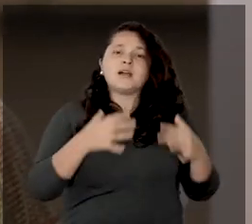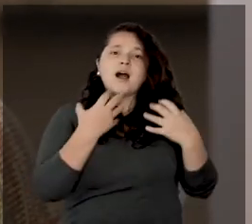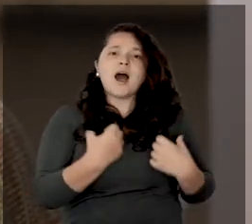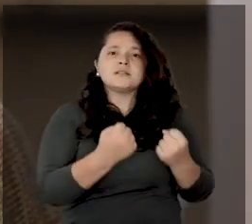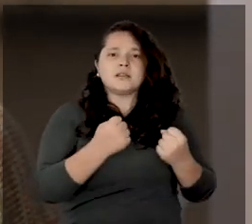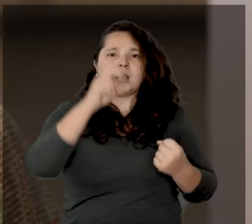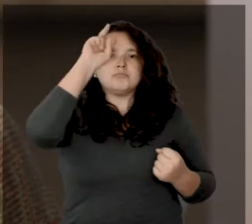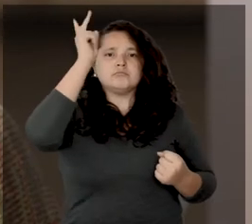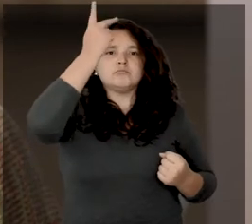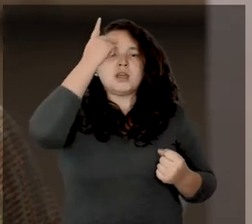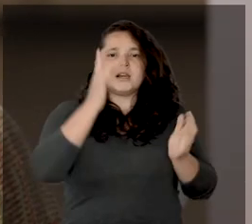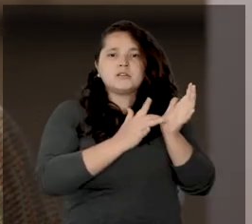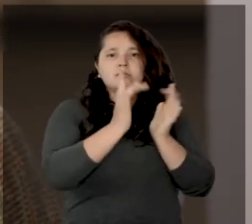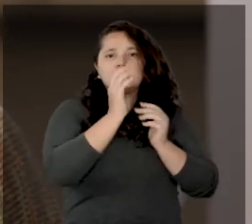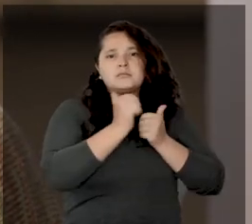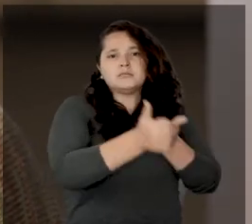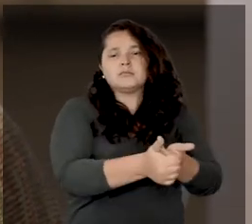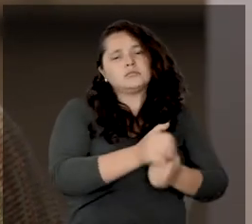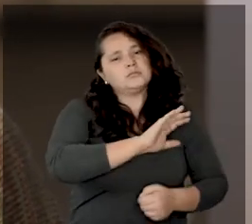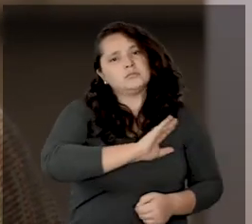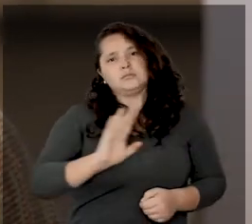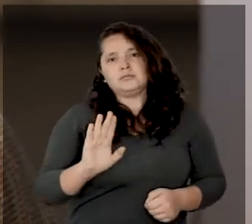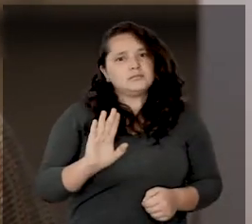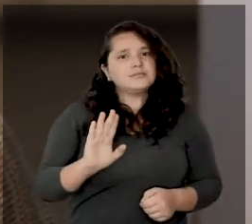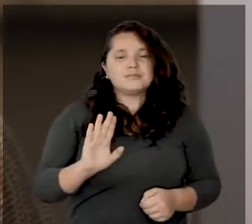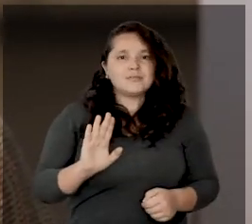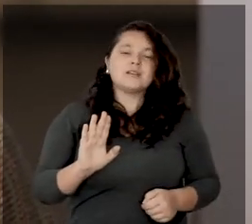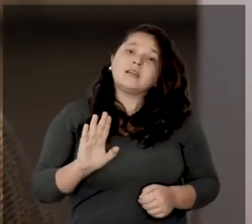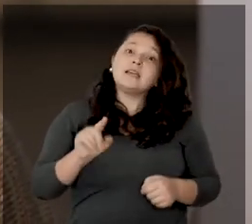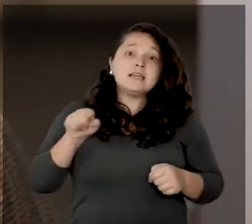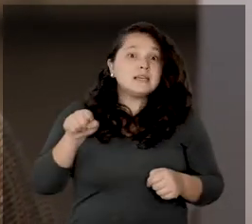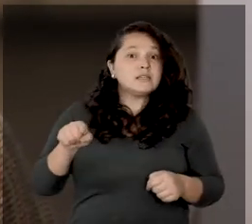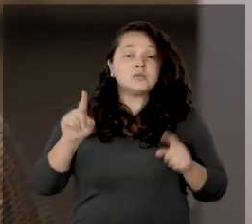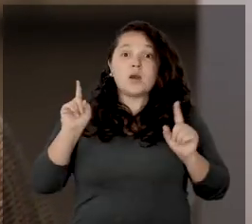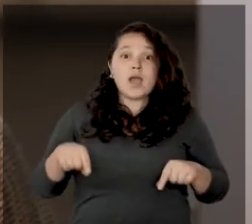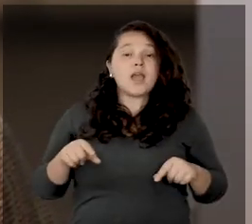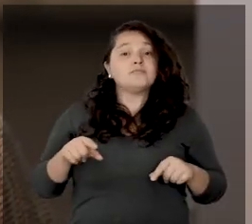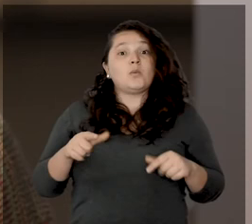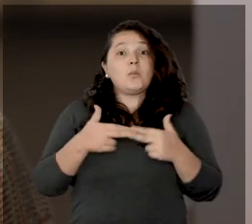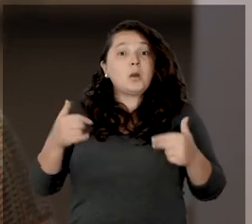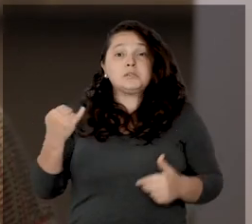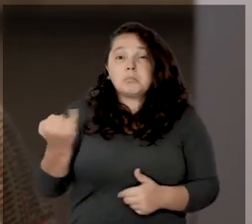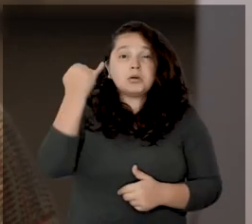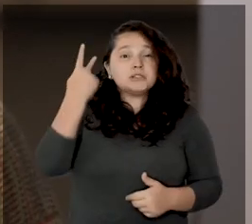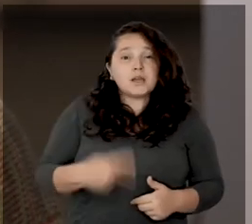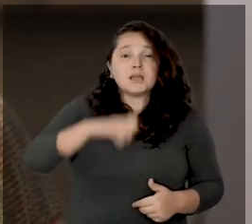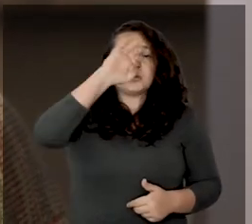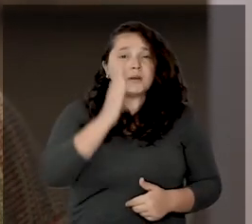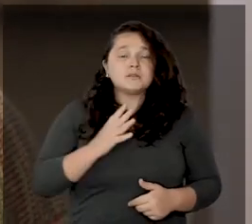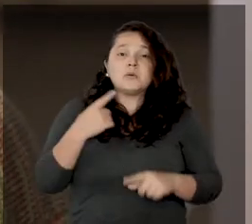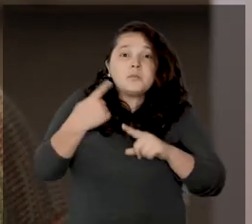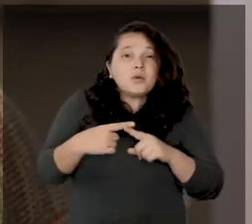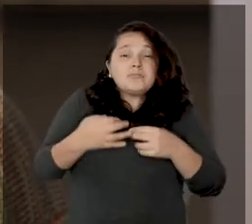a sua descaracterização plena. Então, isso é um grande gargalo para o Brasil, porque, de fato, é uma história que